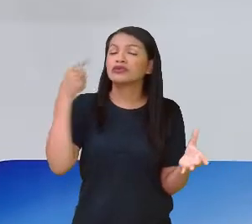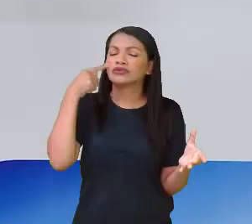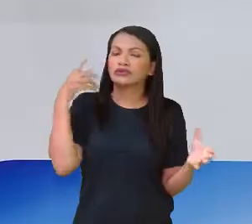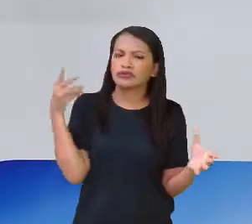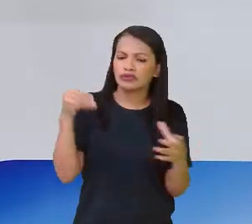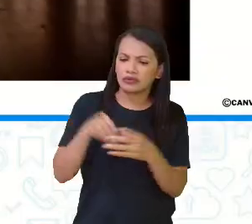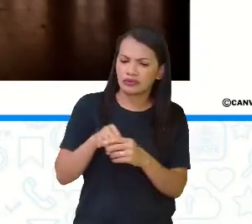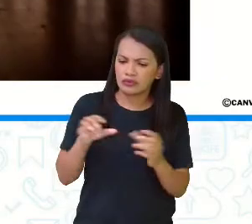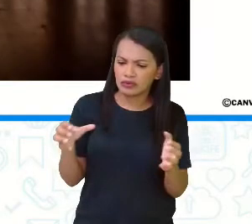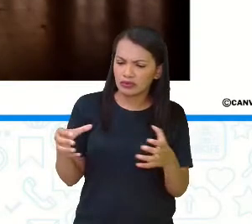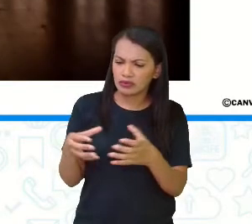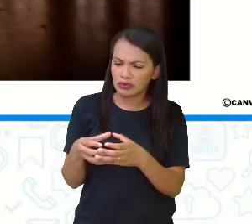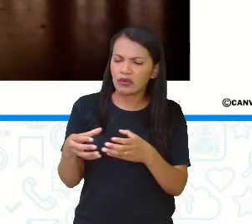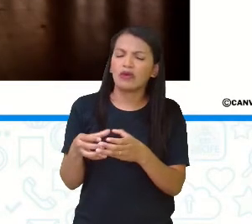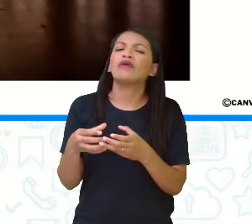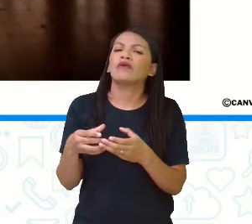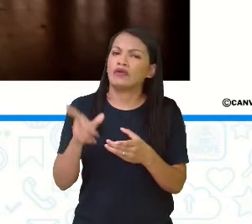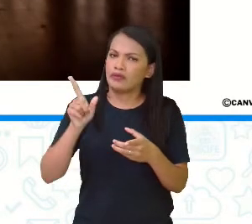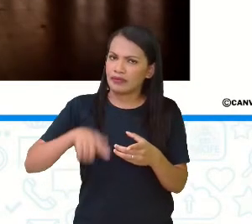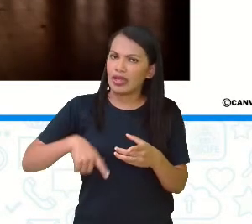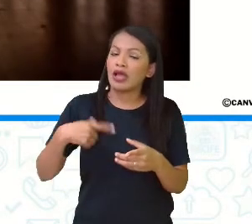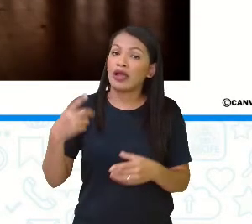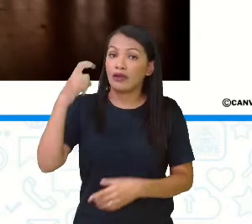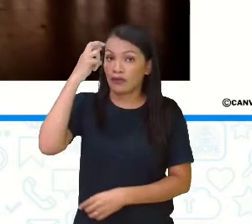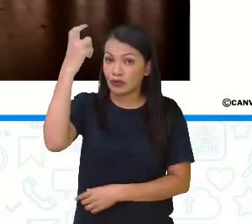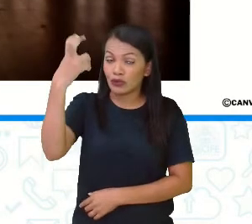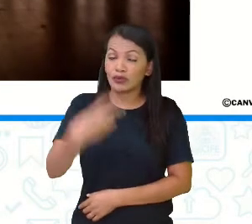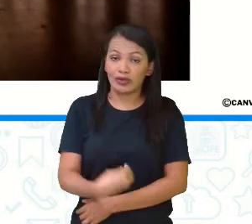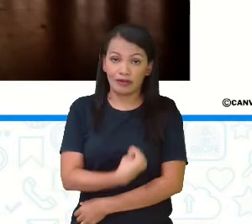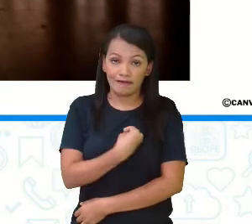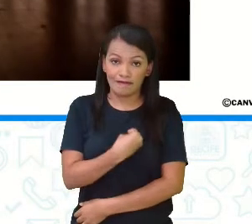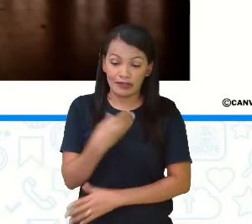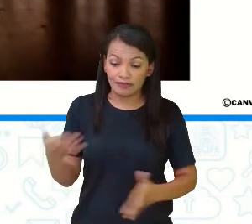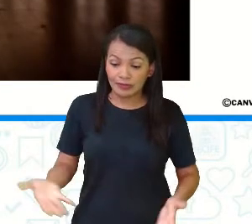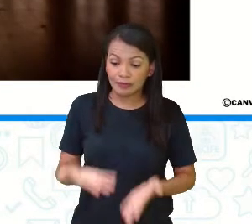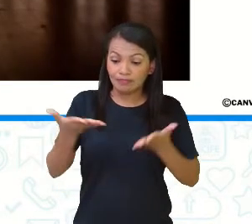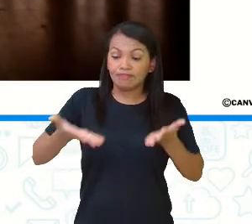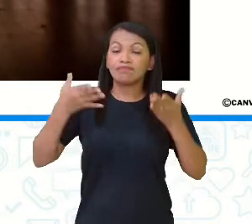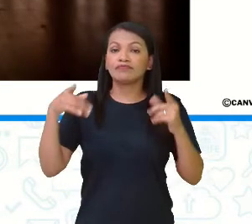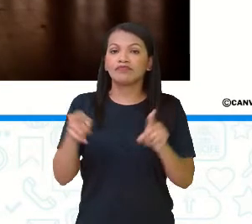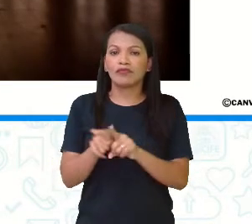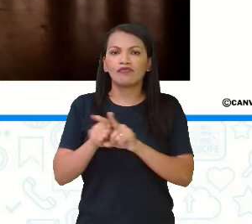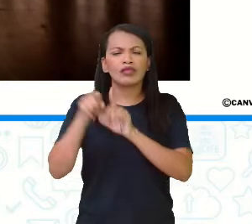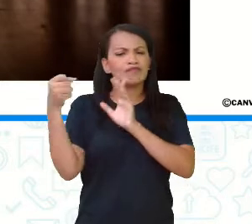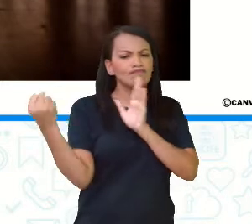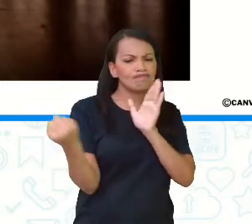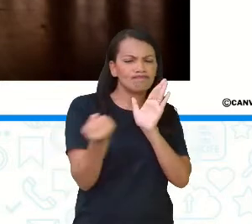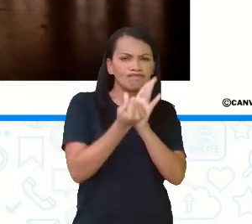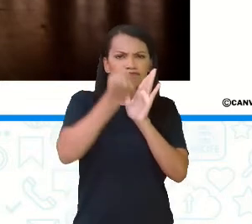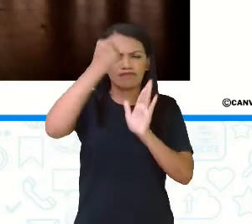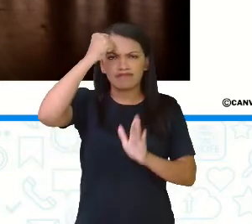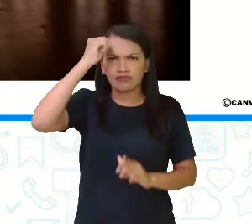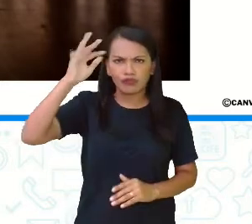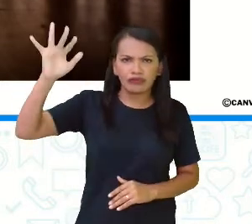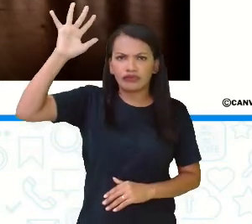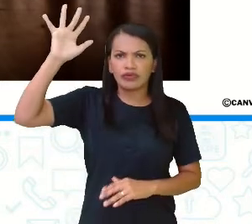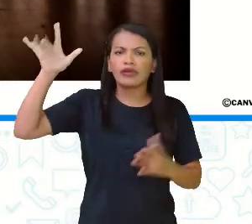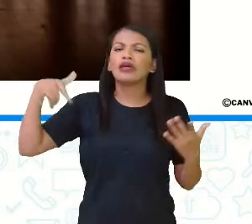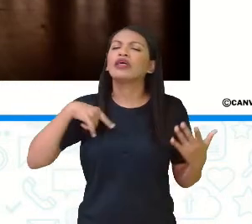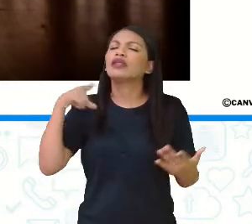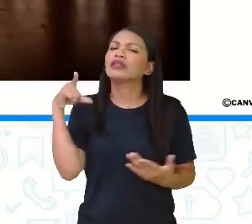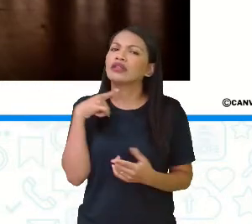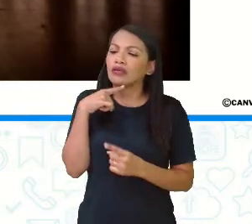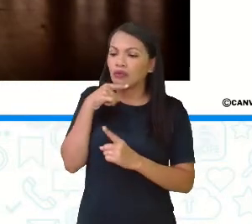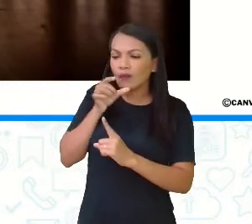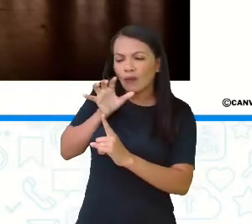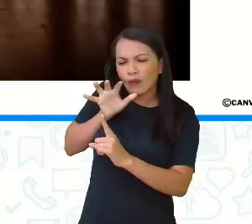capoeira mantêm essa cultura viva. E ela também é patrimônio. E aí nós temos uma grande